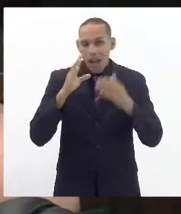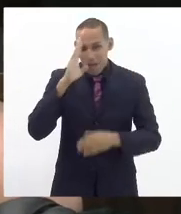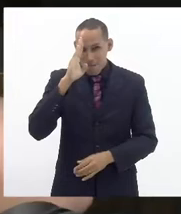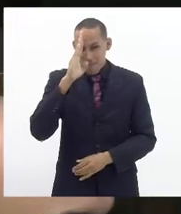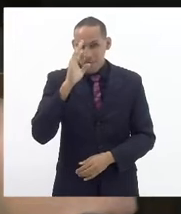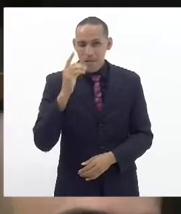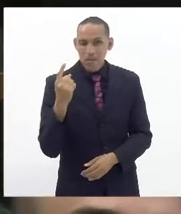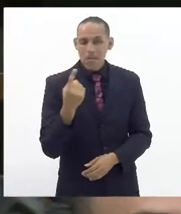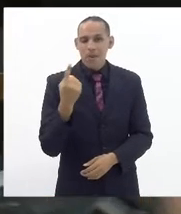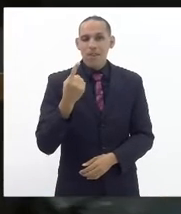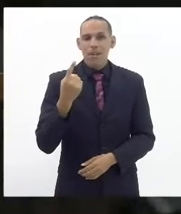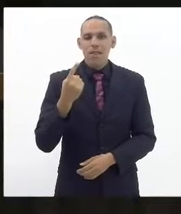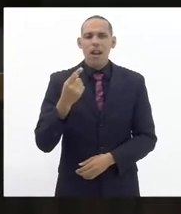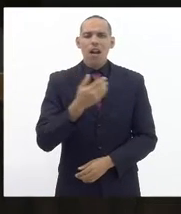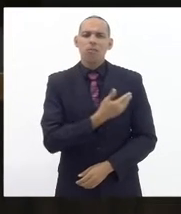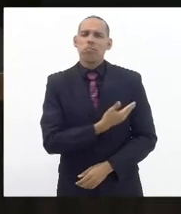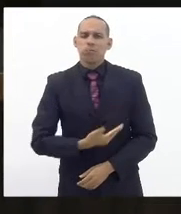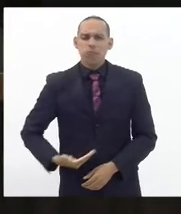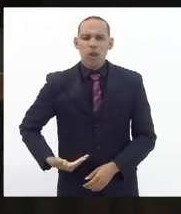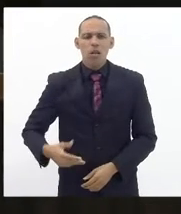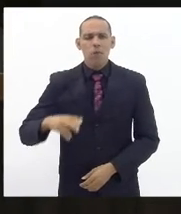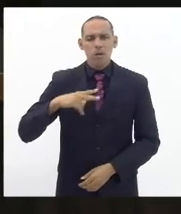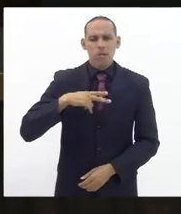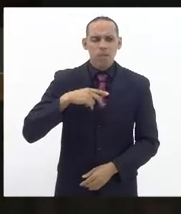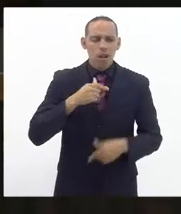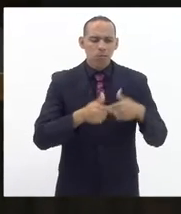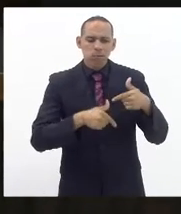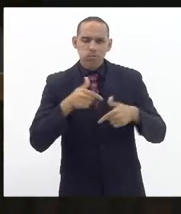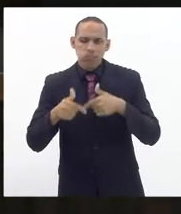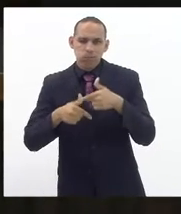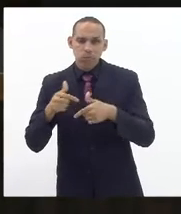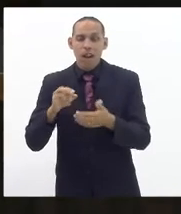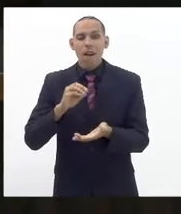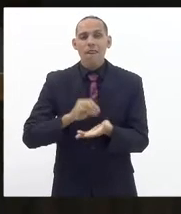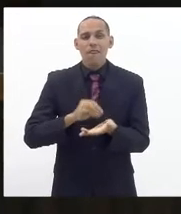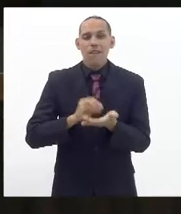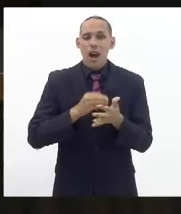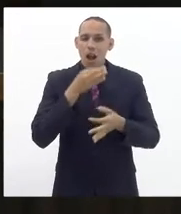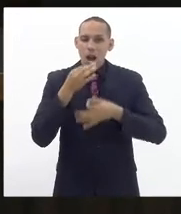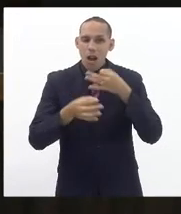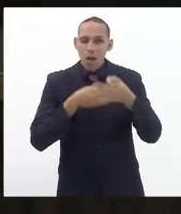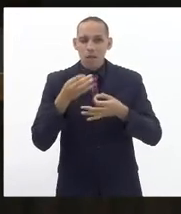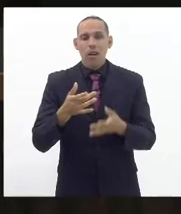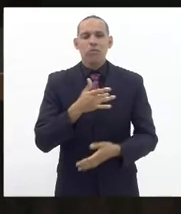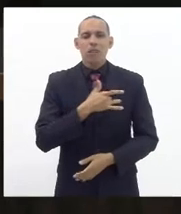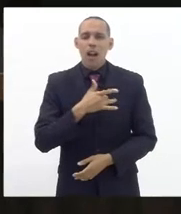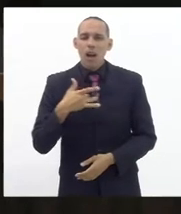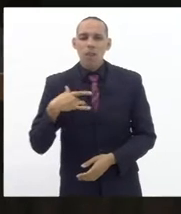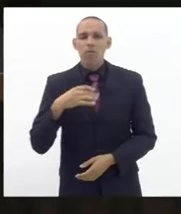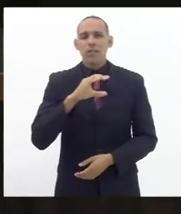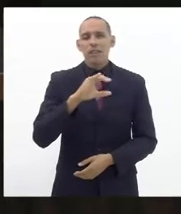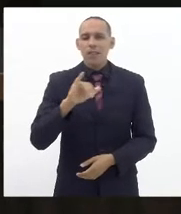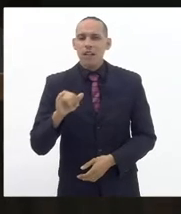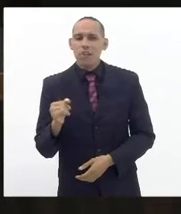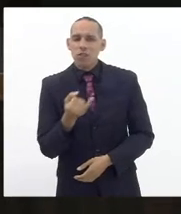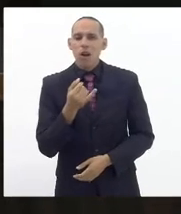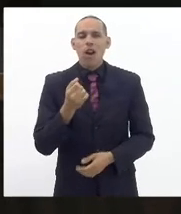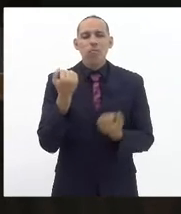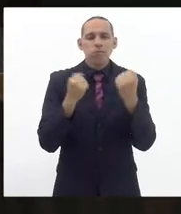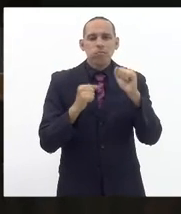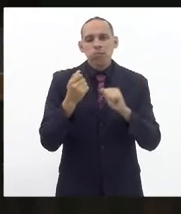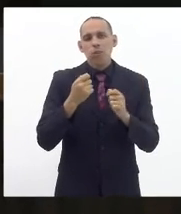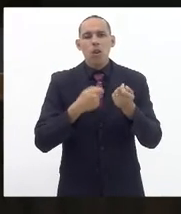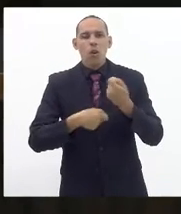públicos e privados e da outras providências. Pendentes pareceres das comissões de Constituição e Justiça, de Saúde, Economia, Indústria e Comércio, de Orçamentos,